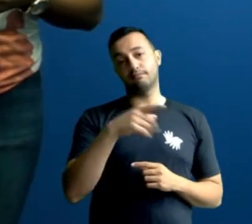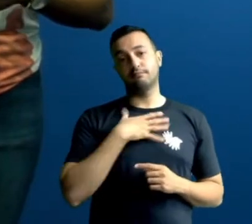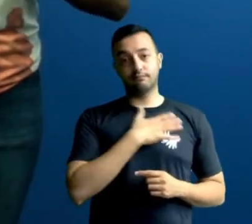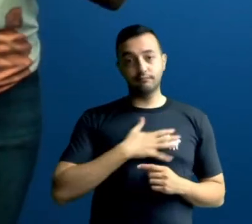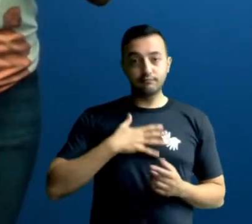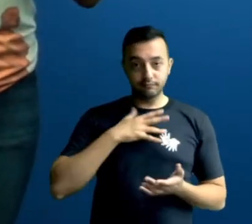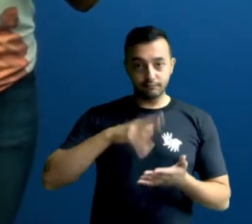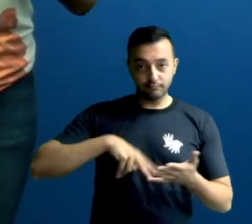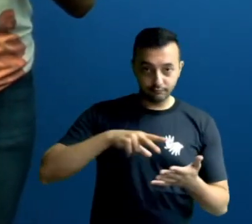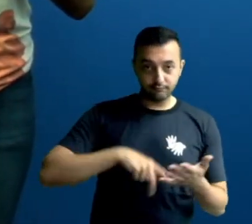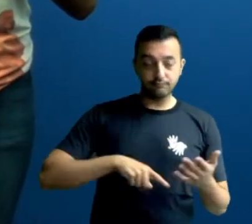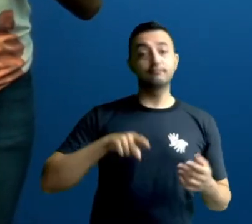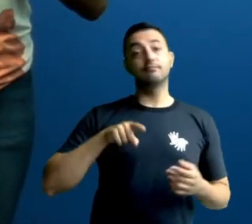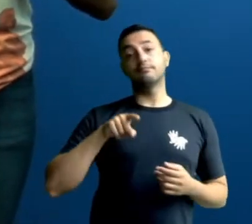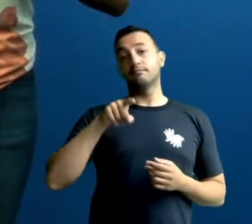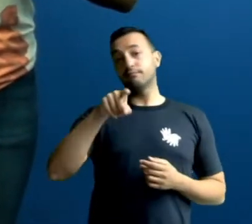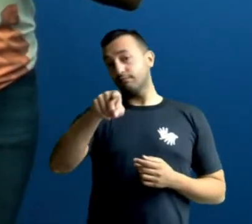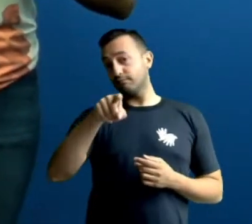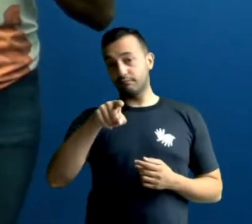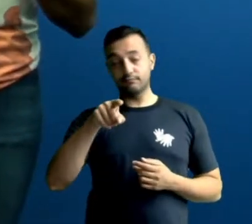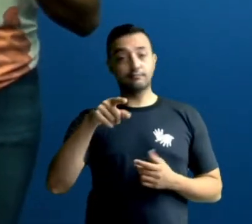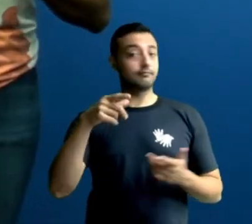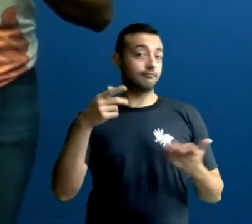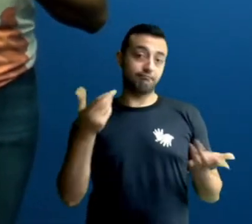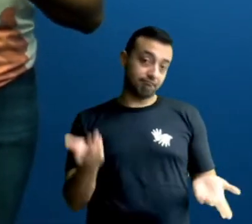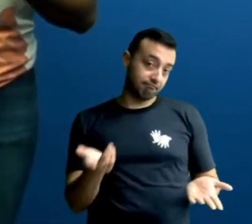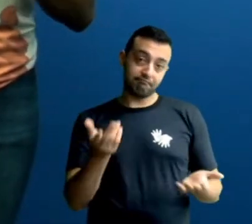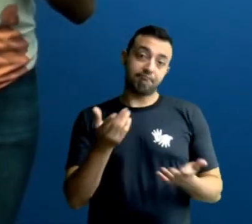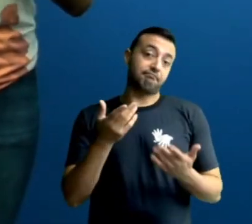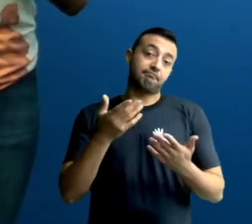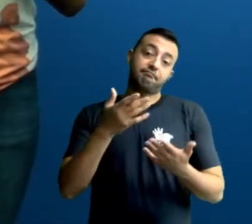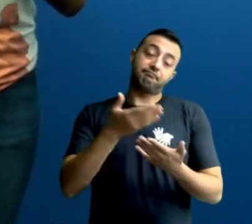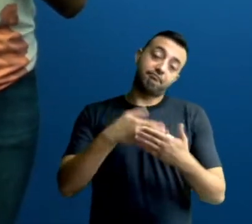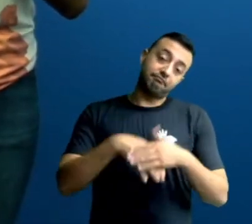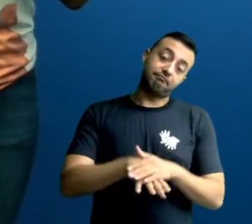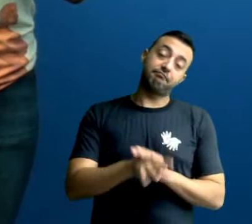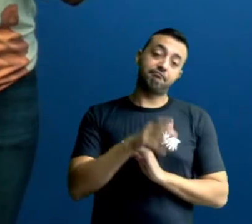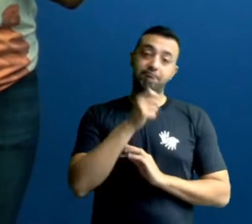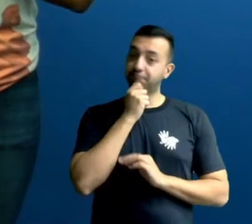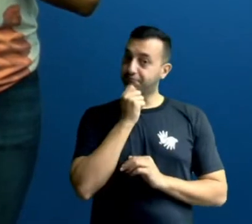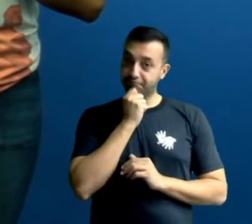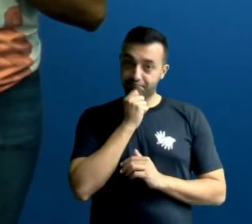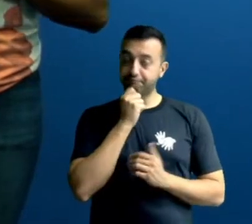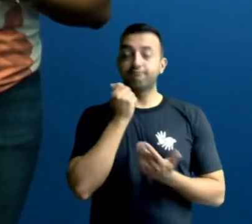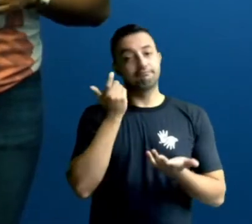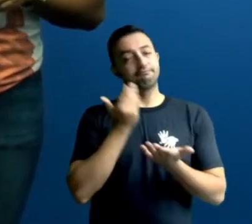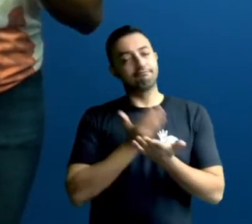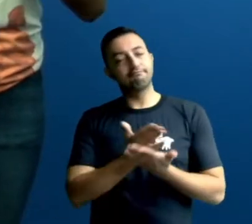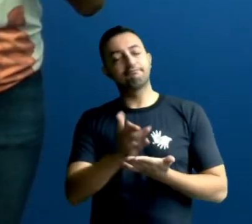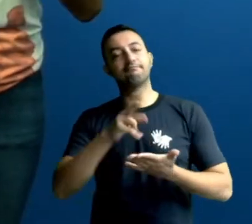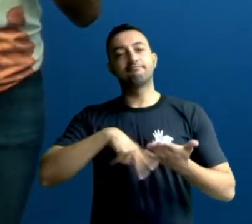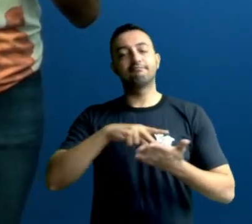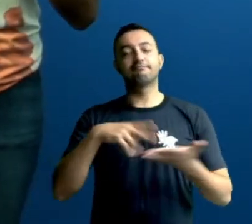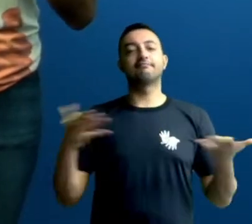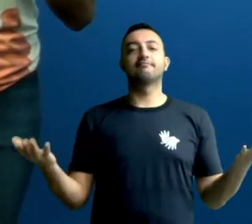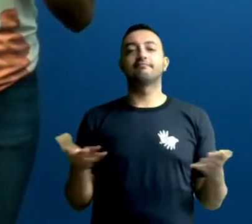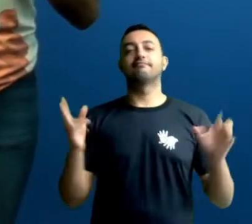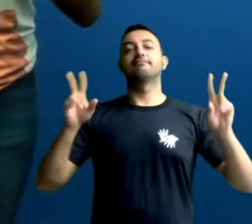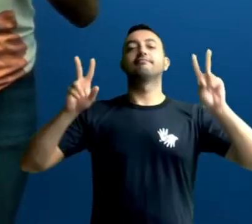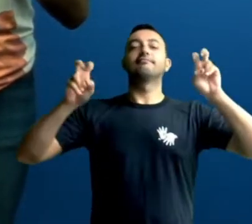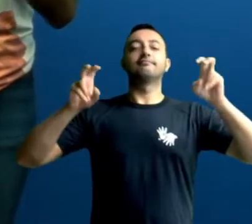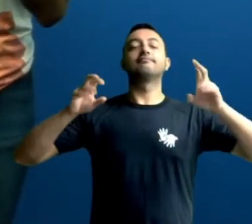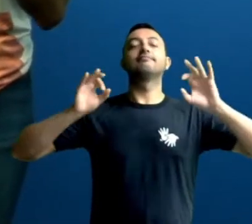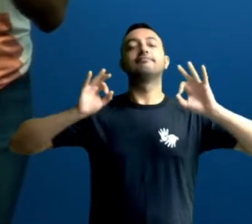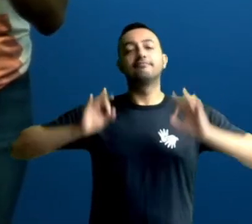gosta de ler e até você que ainda não teve esse hábito, começa a ter. Porque o tema de hoje será exatamente